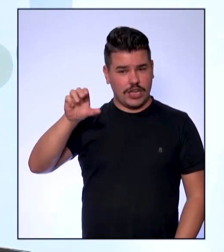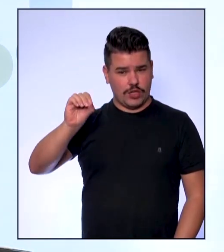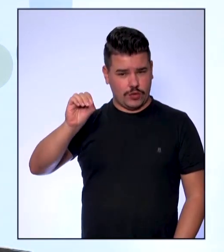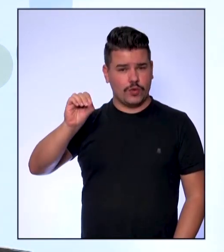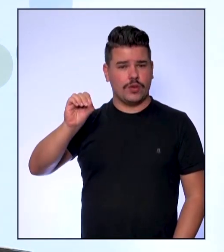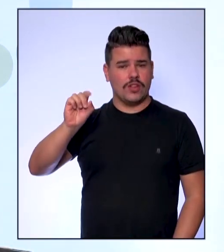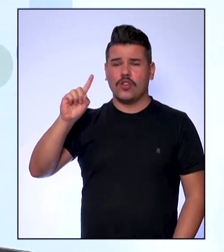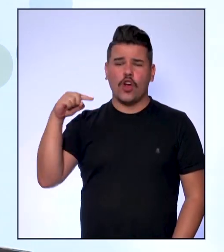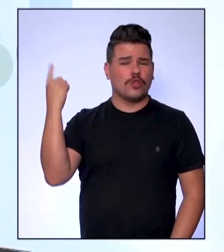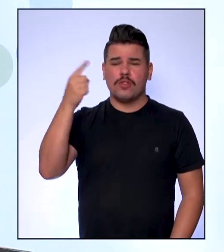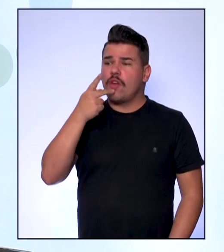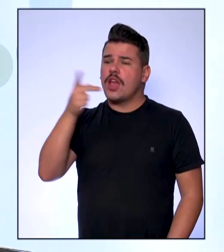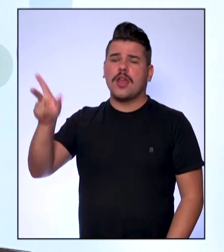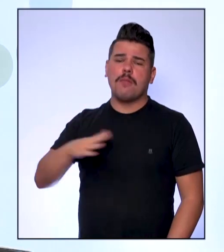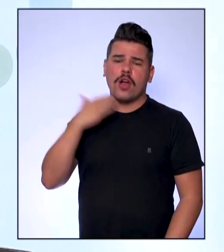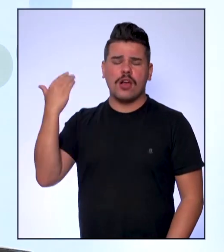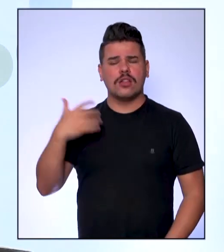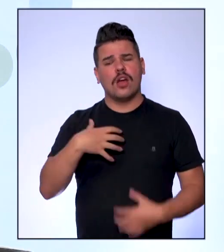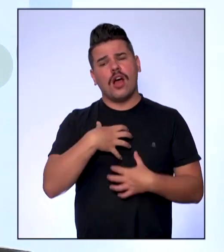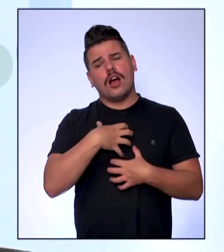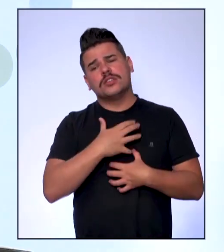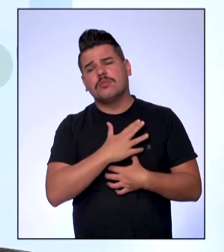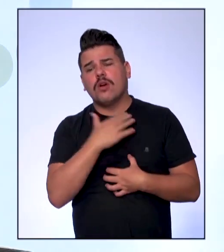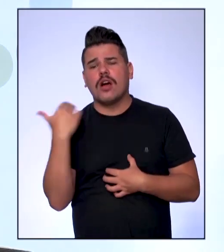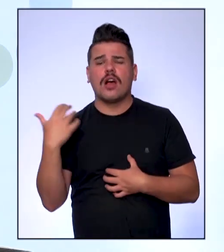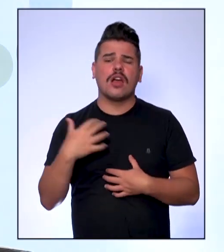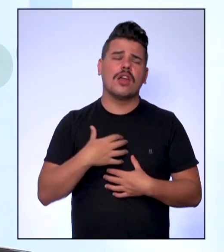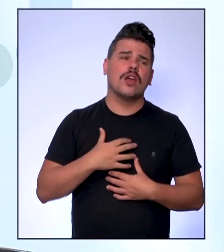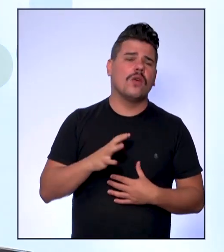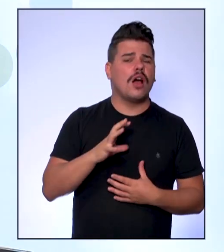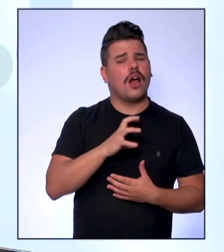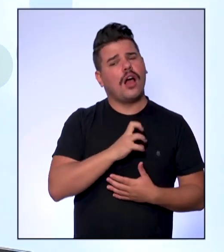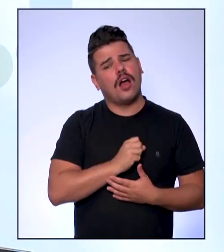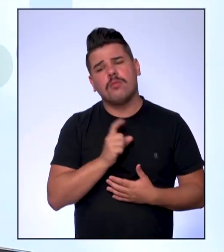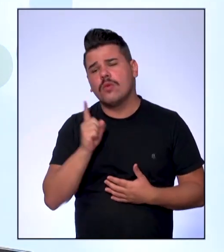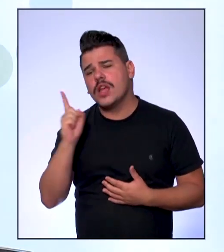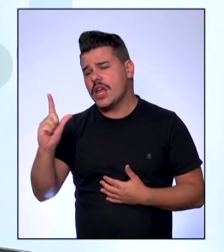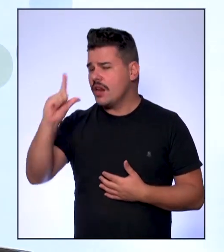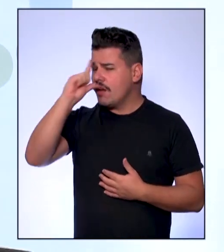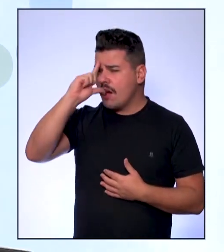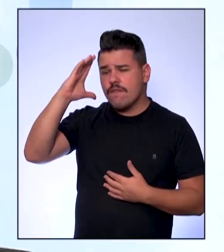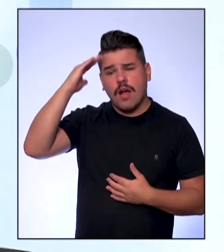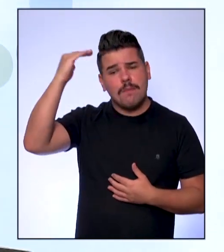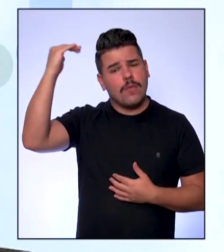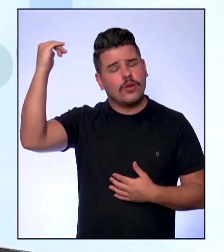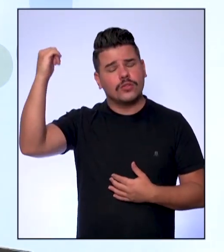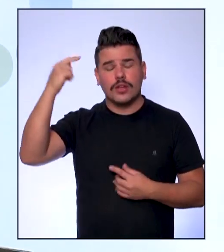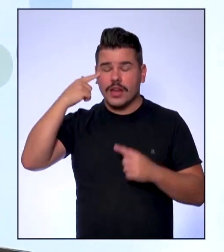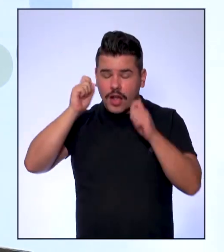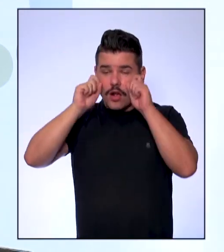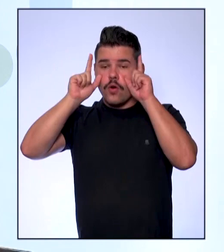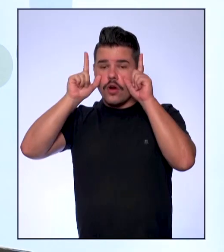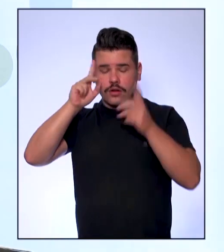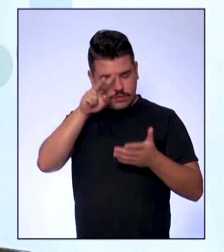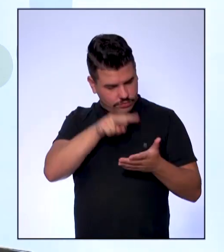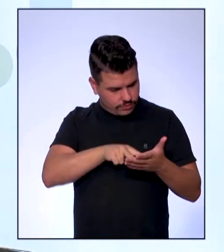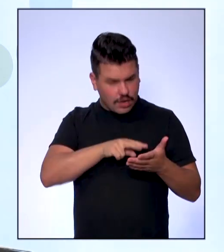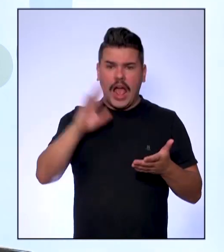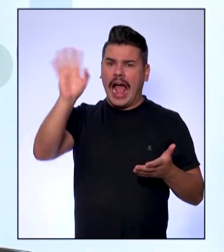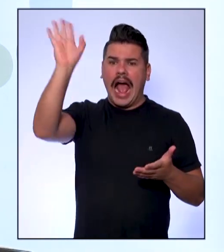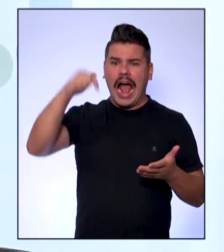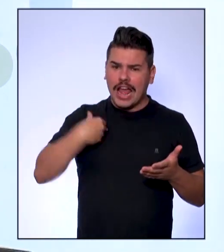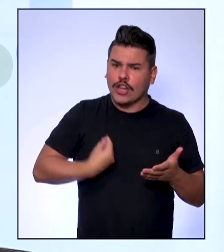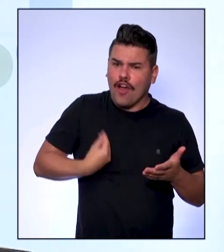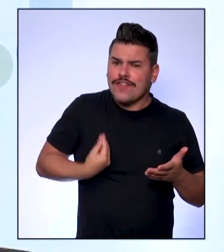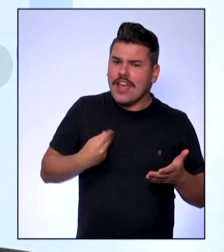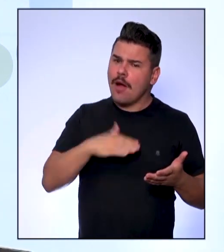meus pêsames, eu amava ele, eu não sei como eu vou seguir minha vida sem assistir Luciano Huck. E aí, quando ele acordou, ele olhou e falou, gente, pelo amor de Deus, estou vivo aqui,